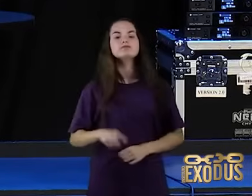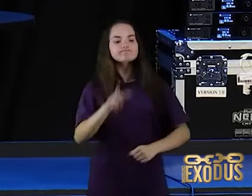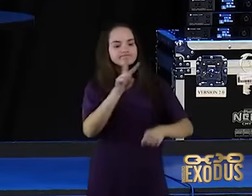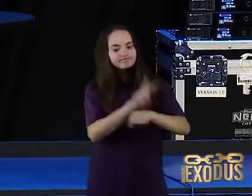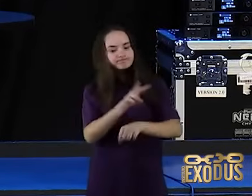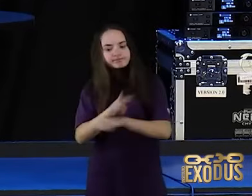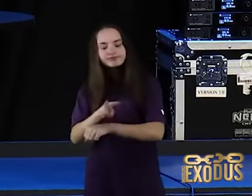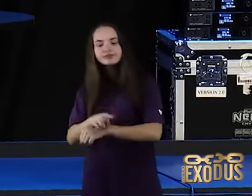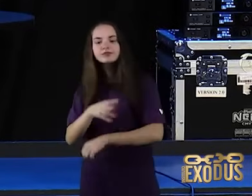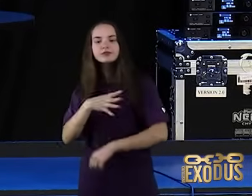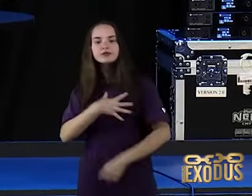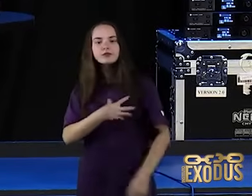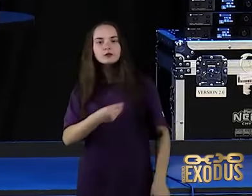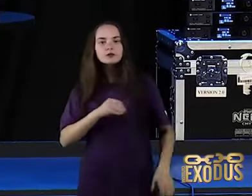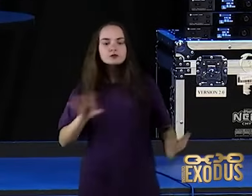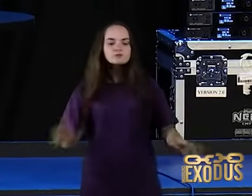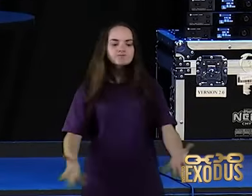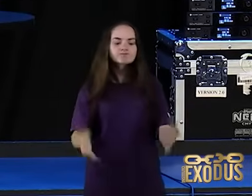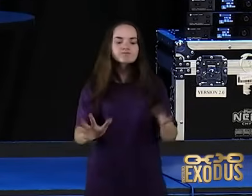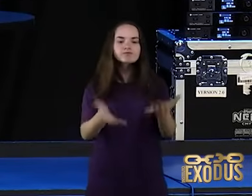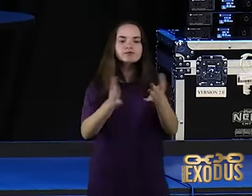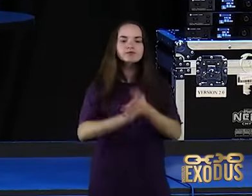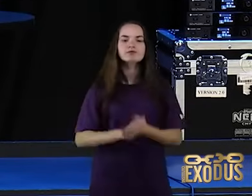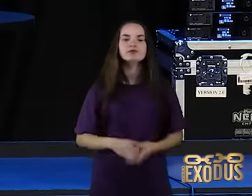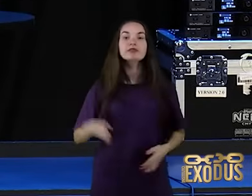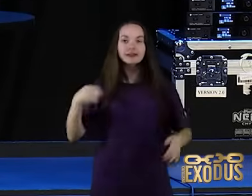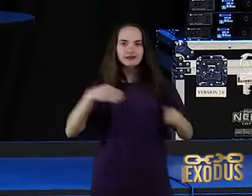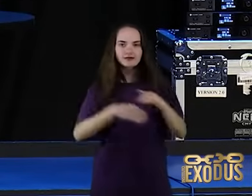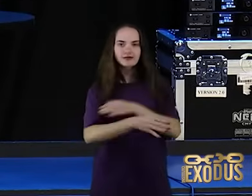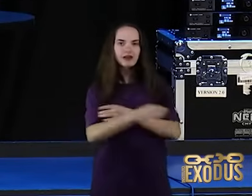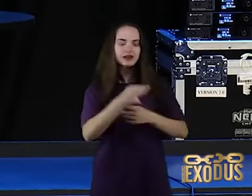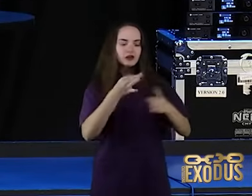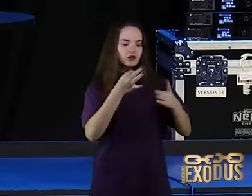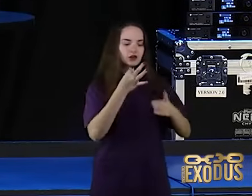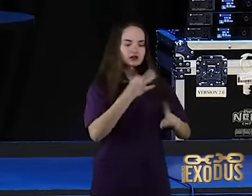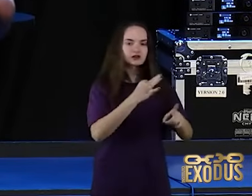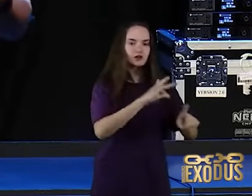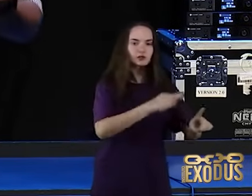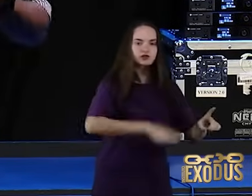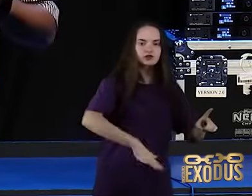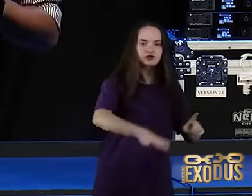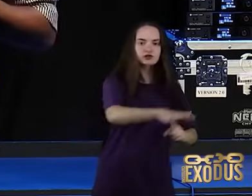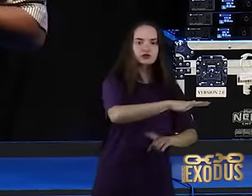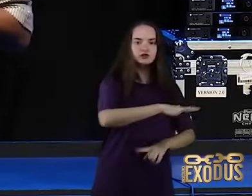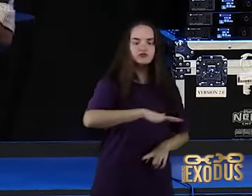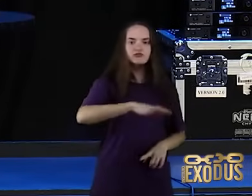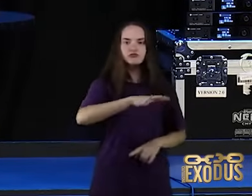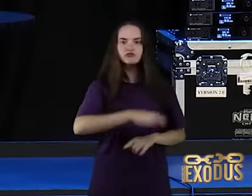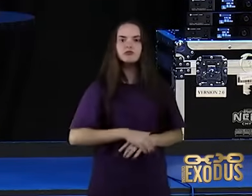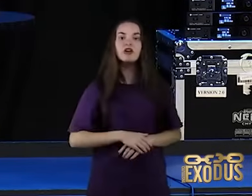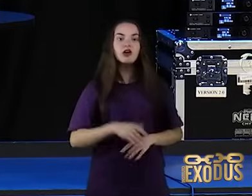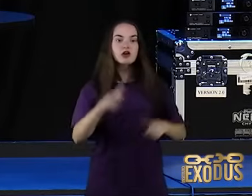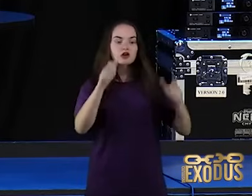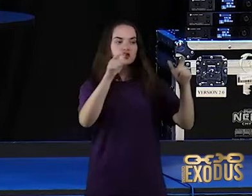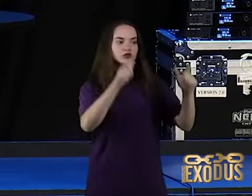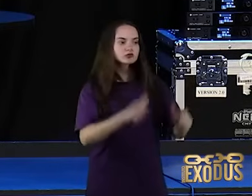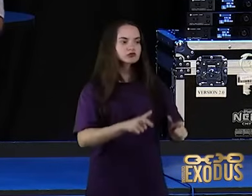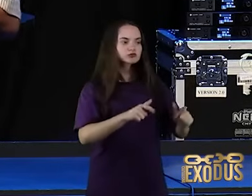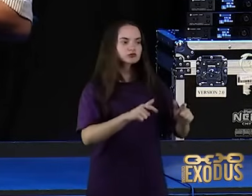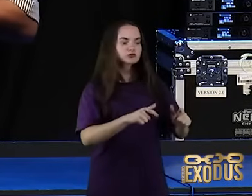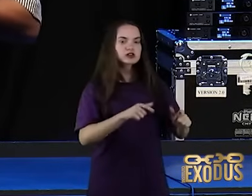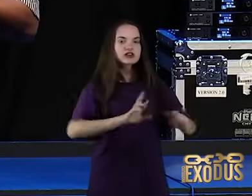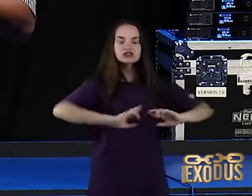filhos pensa quando você desce aqui no Talmidim você não vai ver essa estrutura de Talmidim em lugar nenhum pode procurar